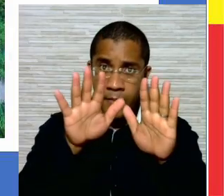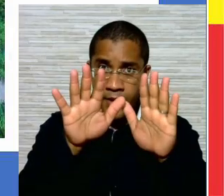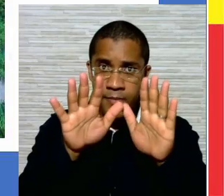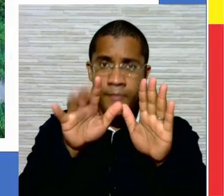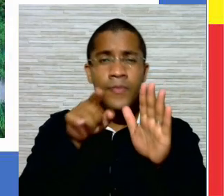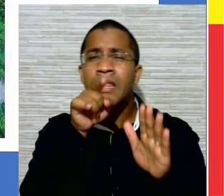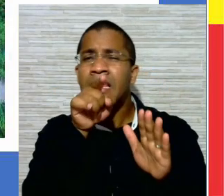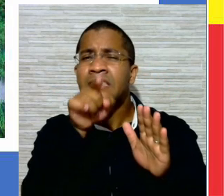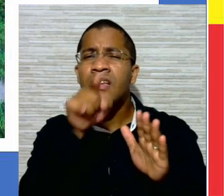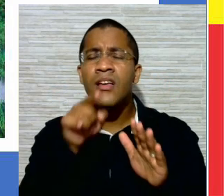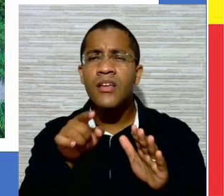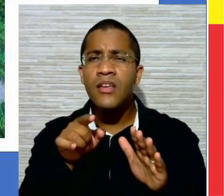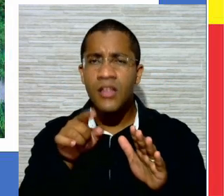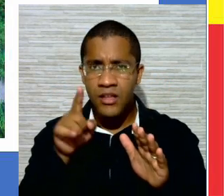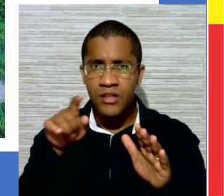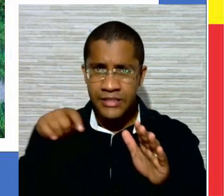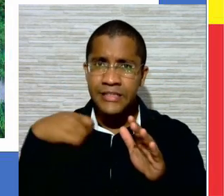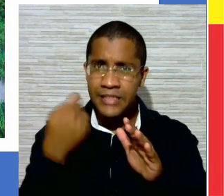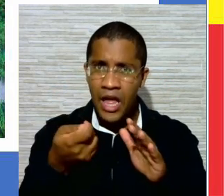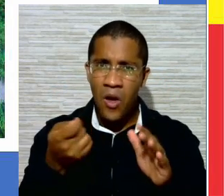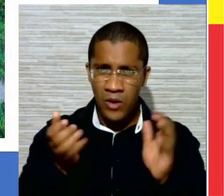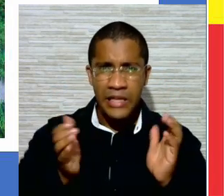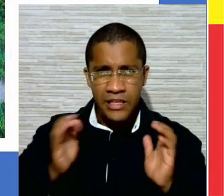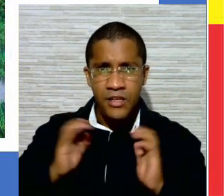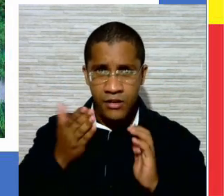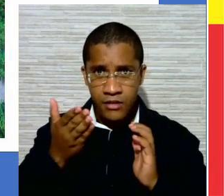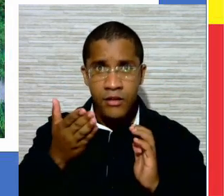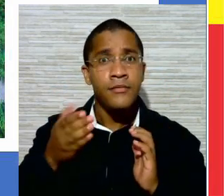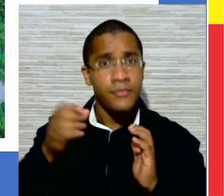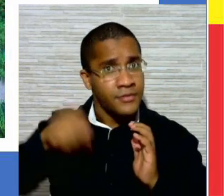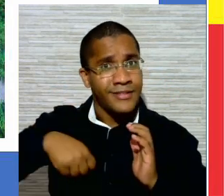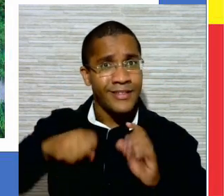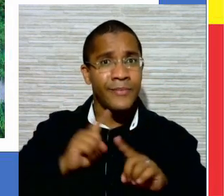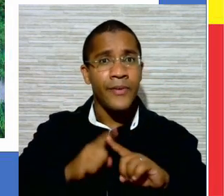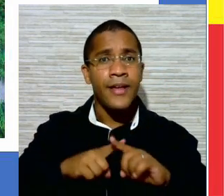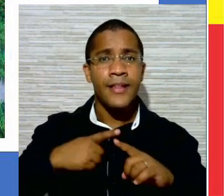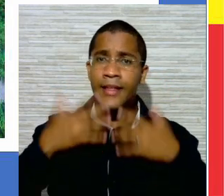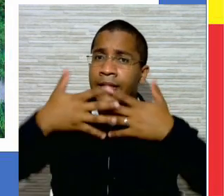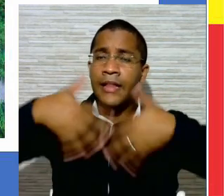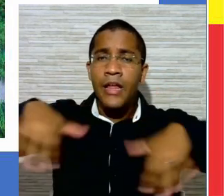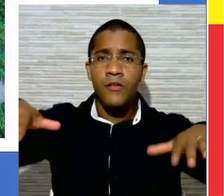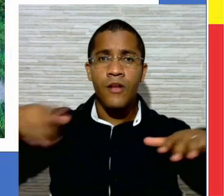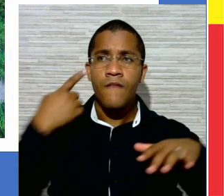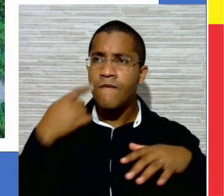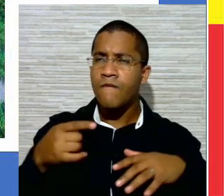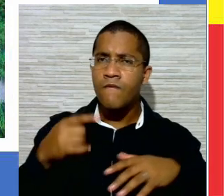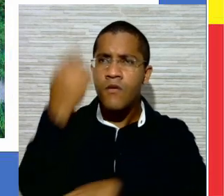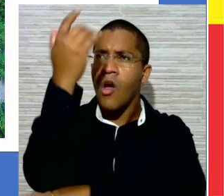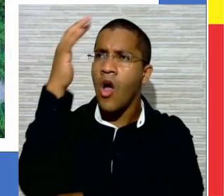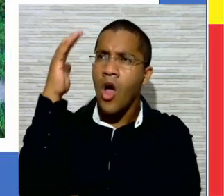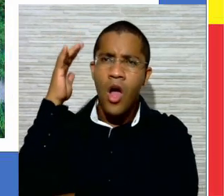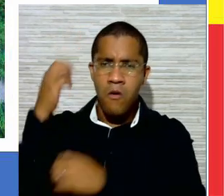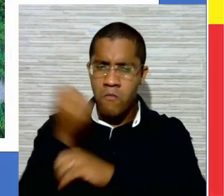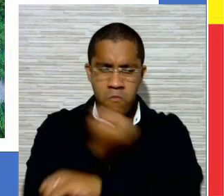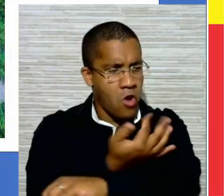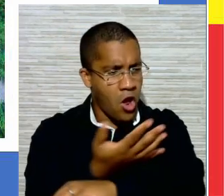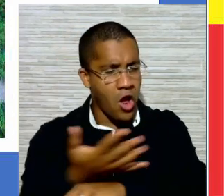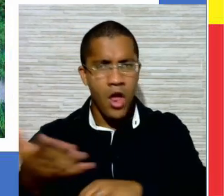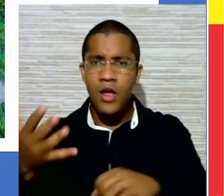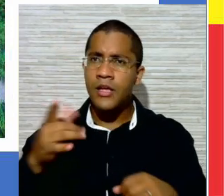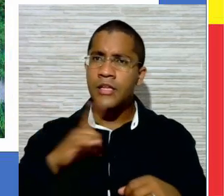vez. Existem riquezas naturais, tá? Então você está observando na tela aí uma quantidade de verde, né? Você vê uma quantidade